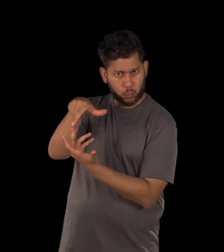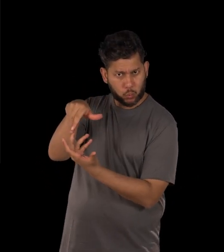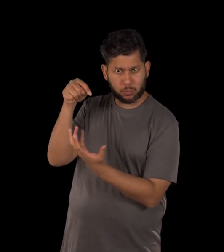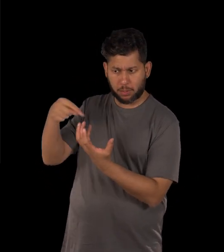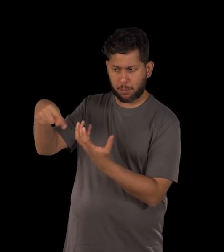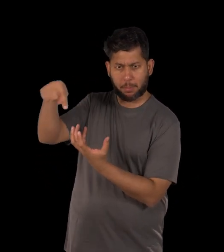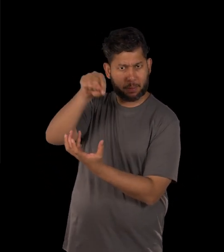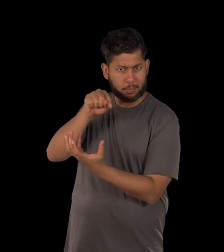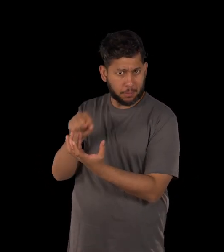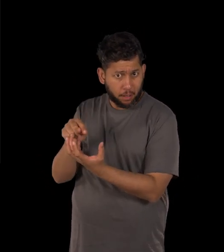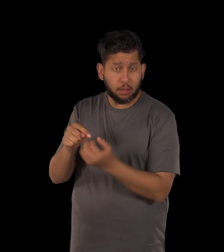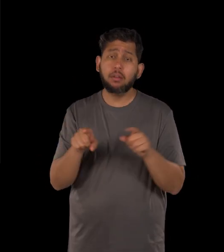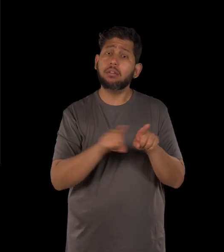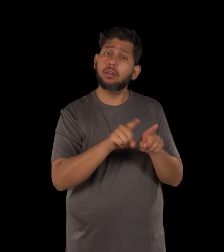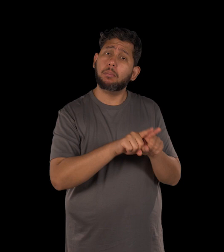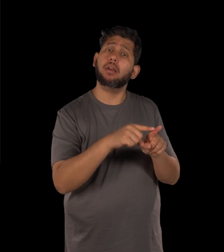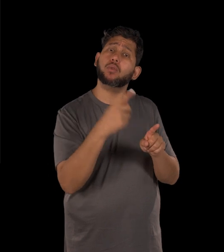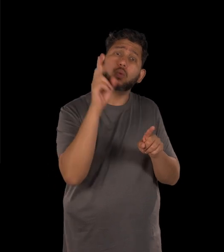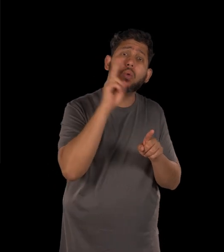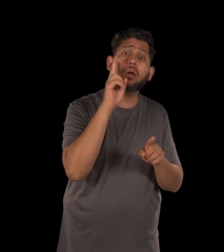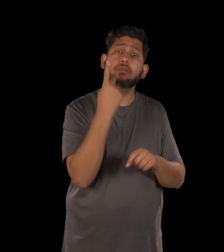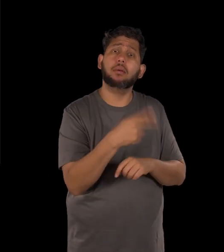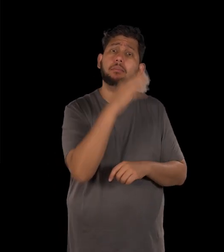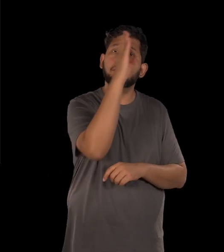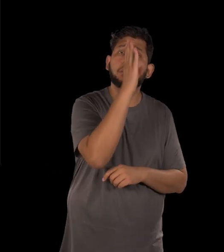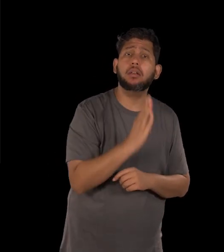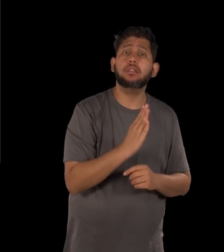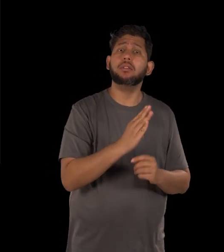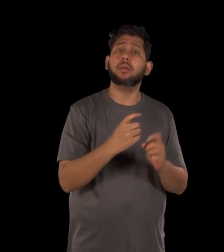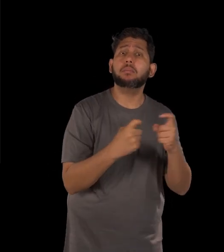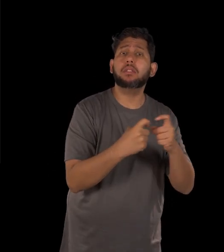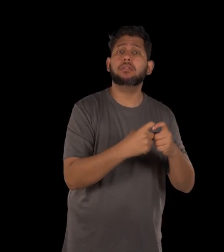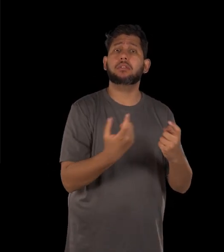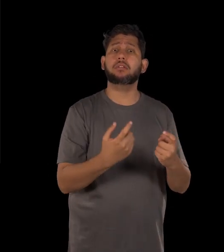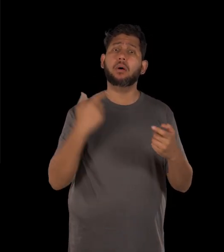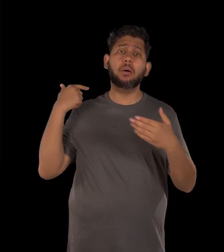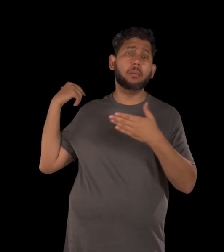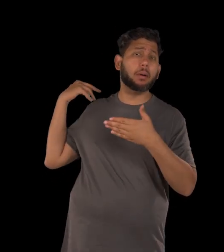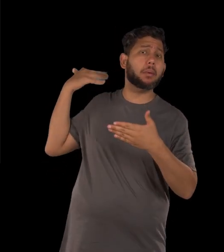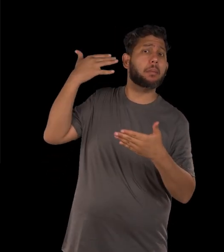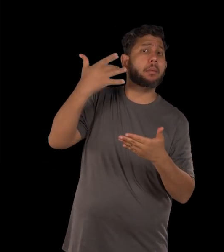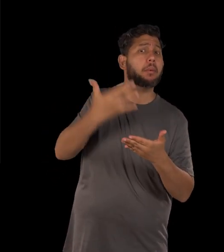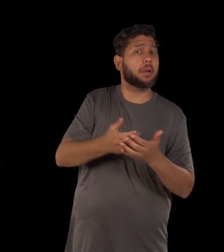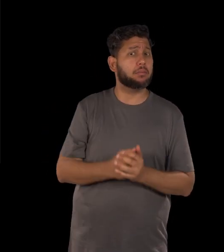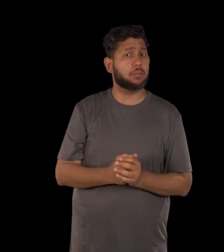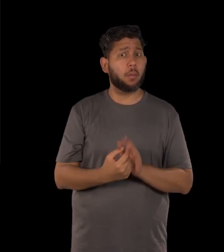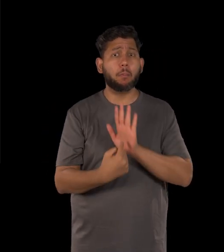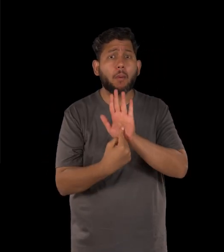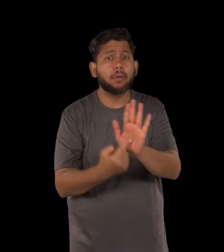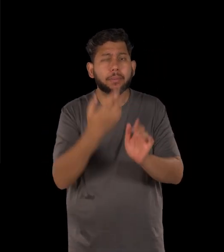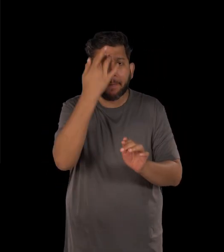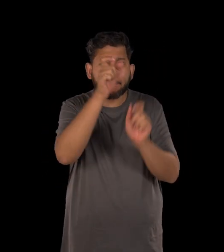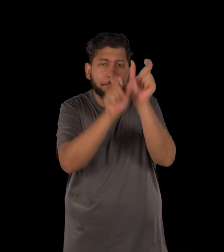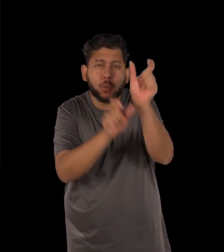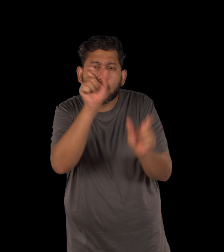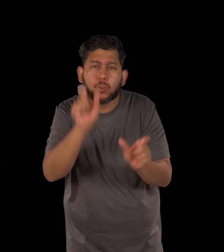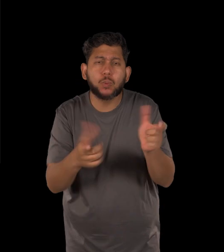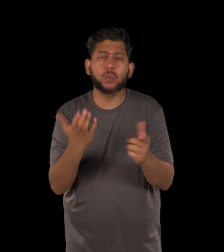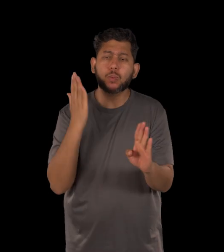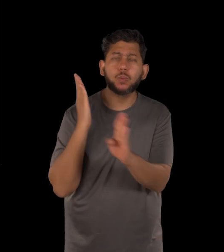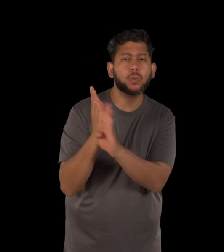e Brasil. Contextualiza a medicina na história do mundo e das grandes civilizações. Aborda